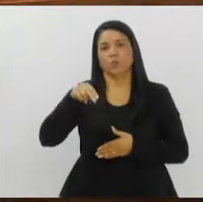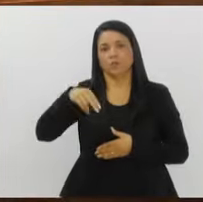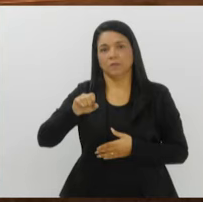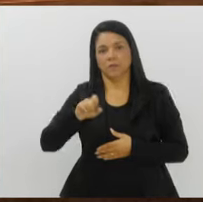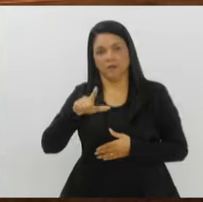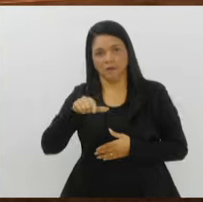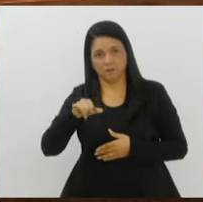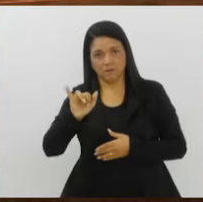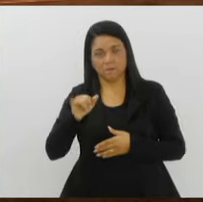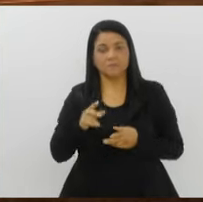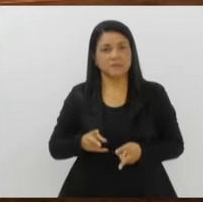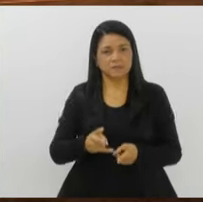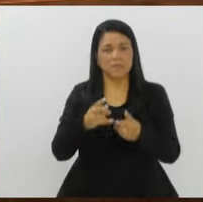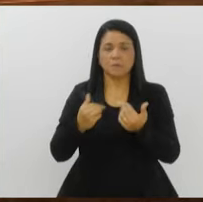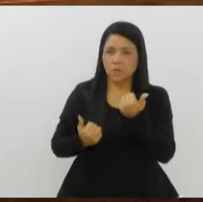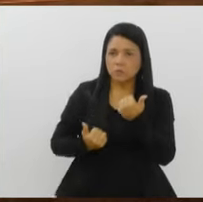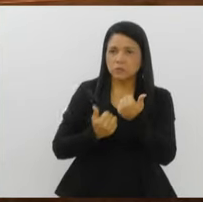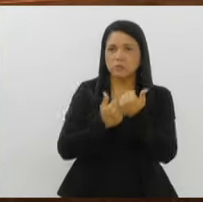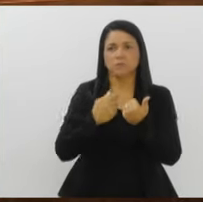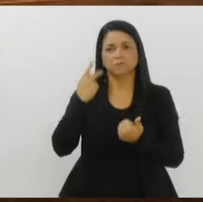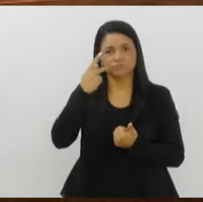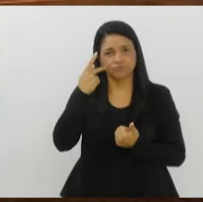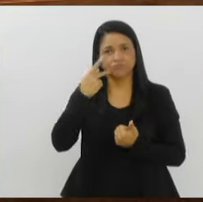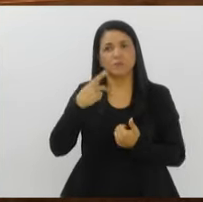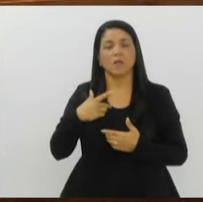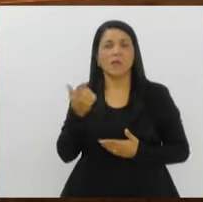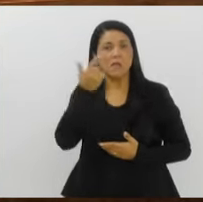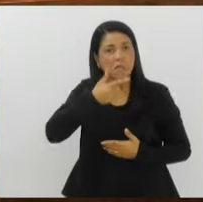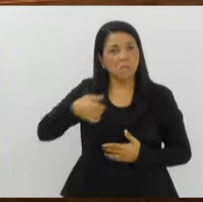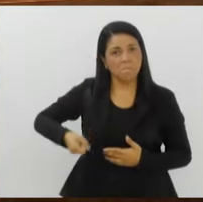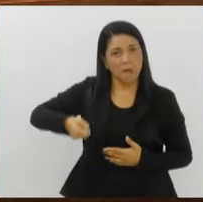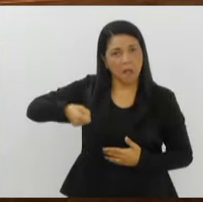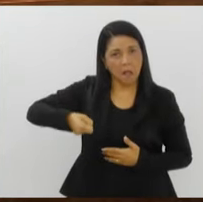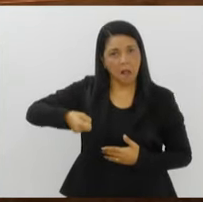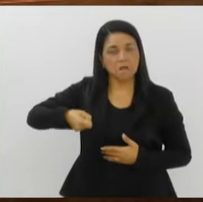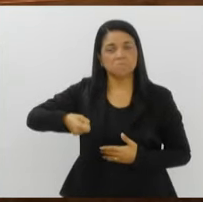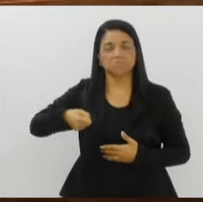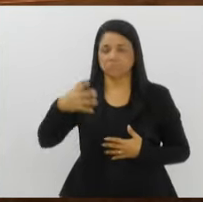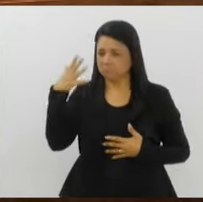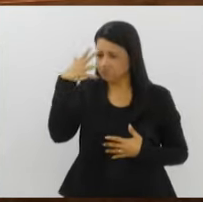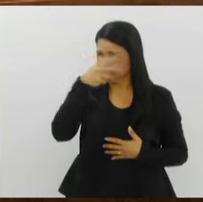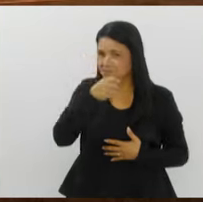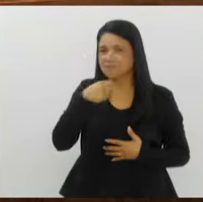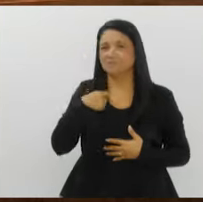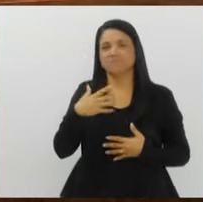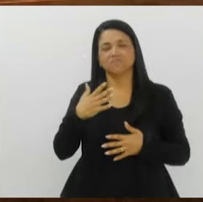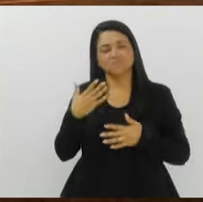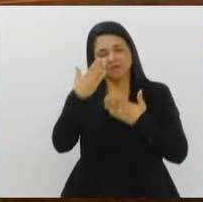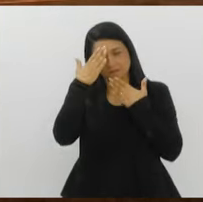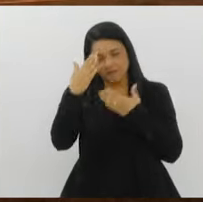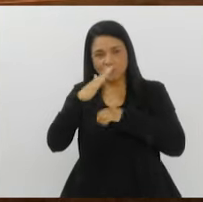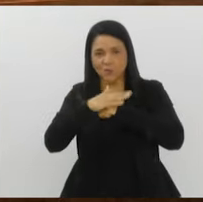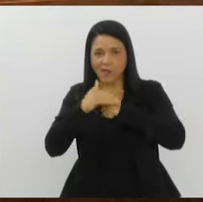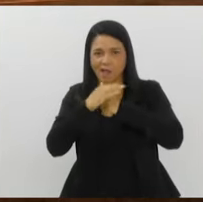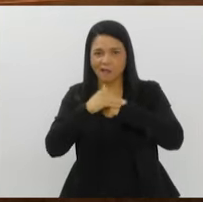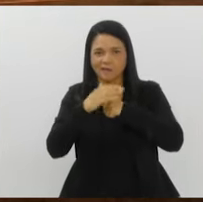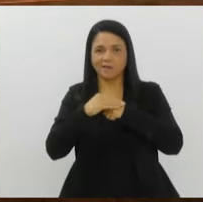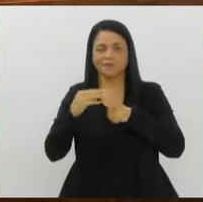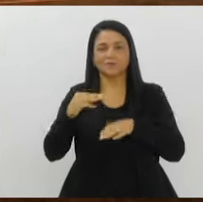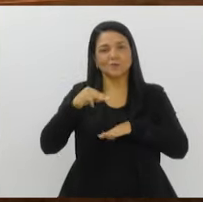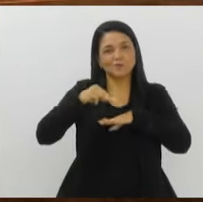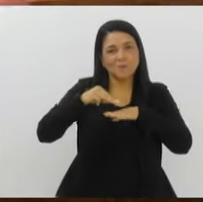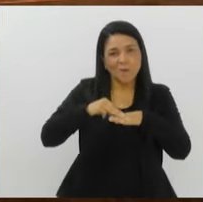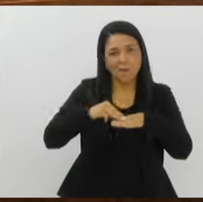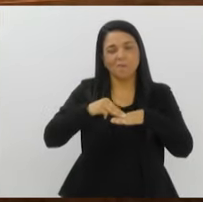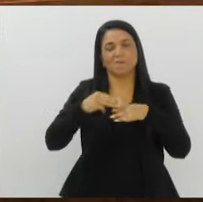auxiliando, né, o parlamentar, ganhei uma mala também muito legal, bonita, personalizada, queria agradecer todo o carinho que a UNALE tem com os membros que são da